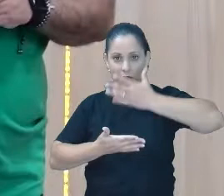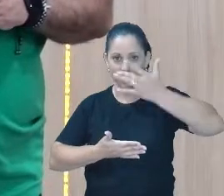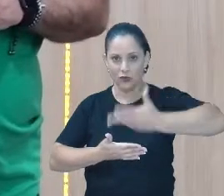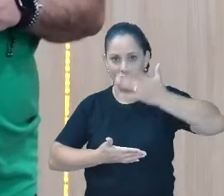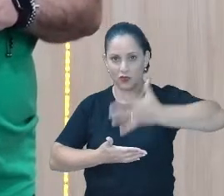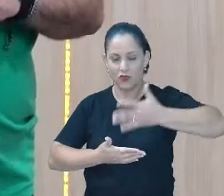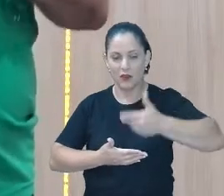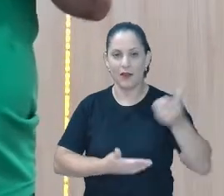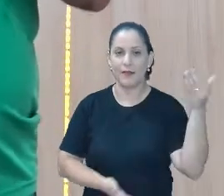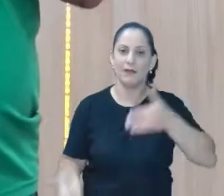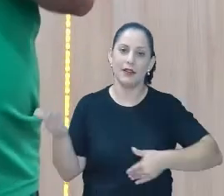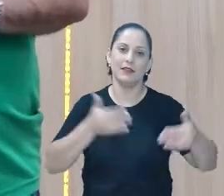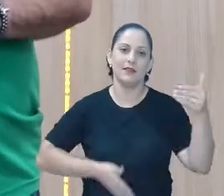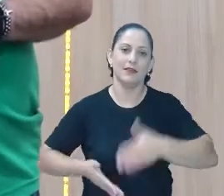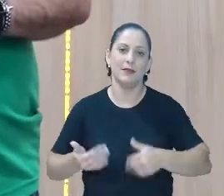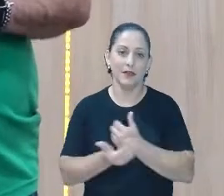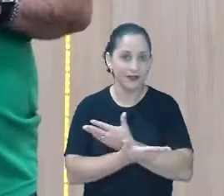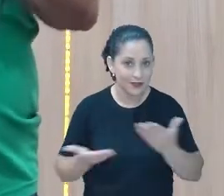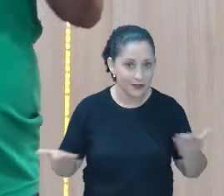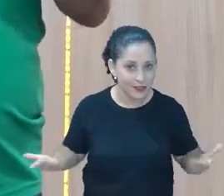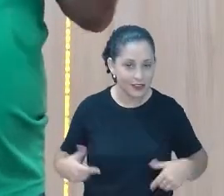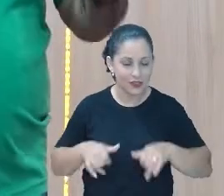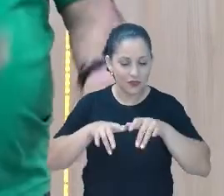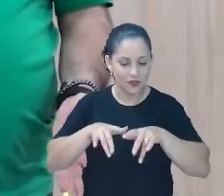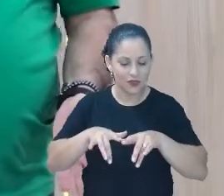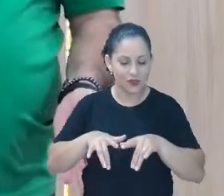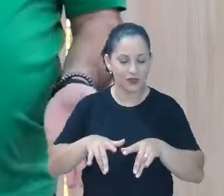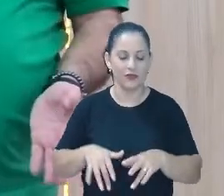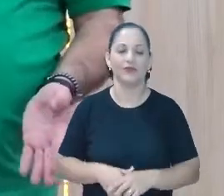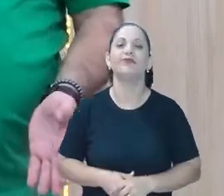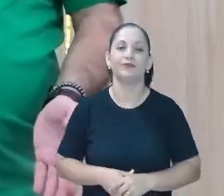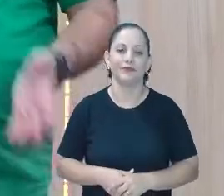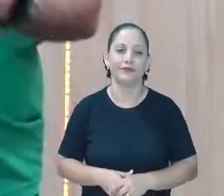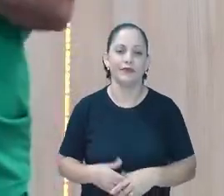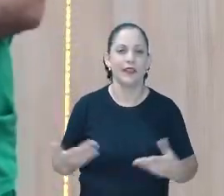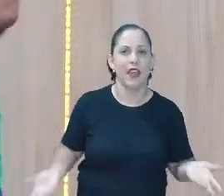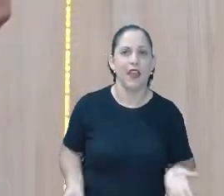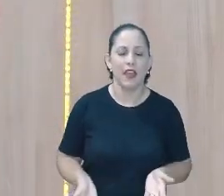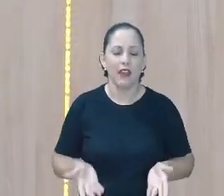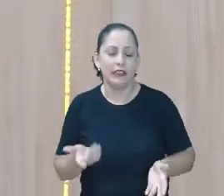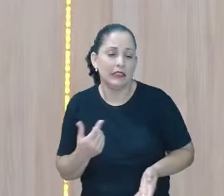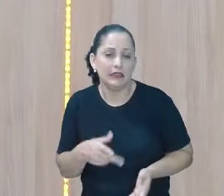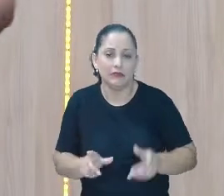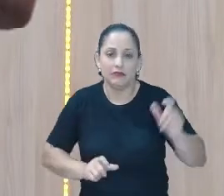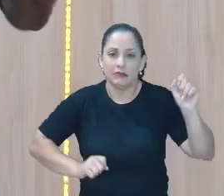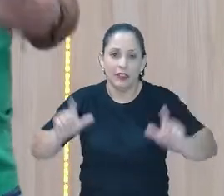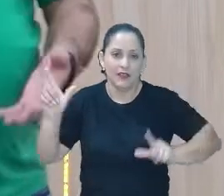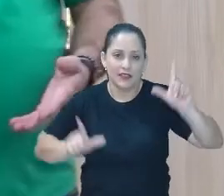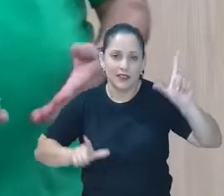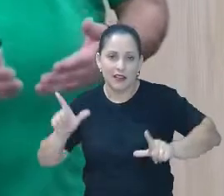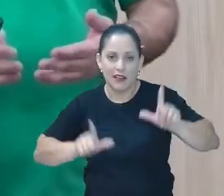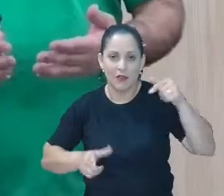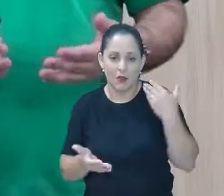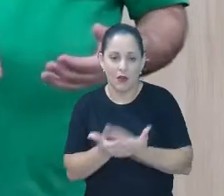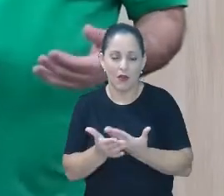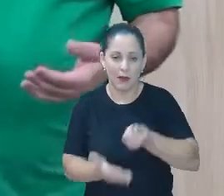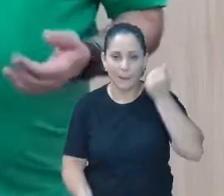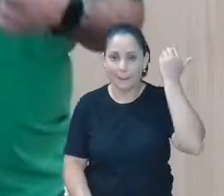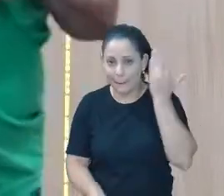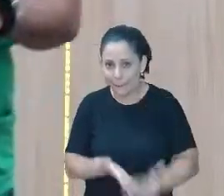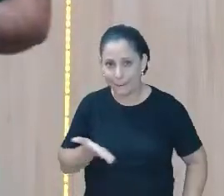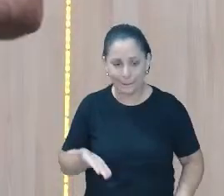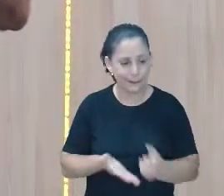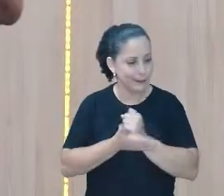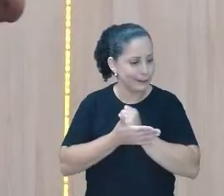por meio do chat. Outra questão, não assistiu a aula pela TV, ao vivo agora pela